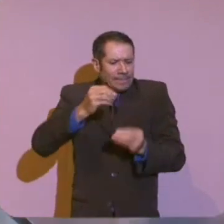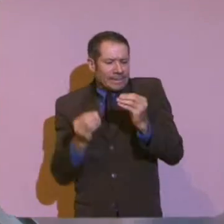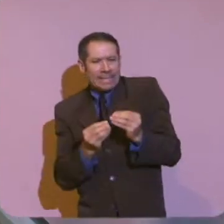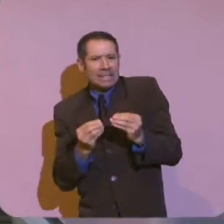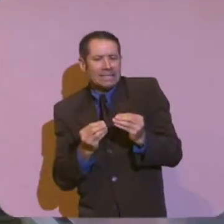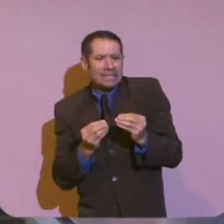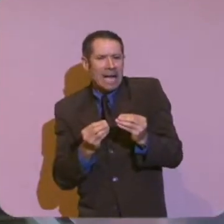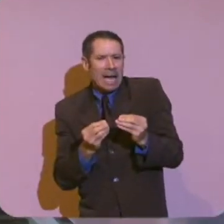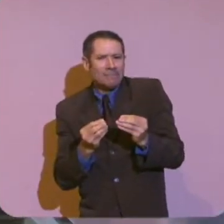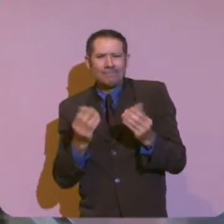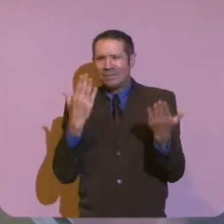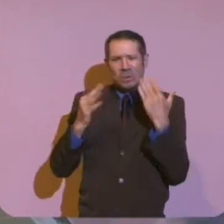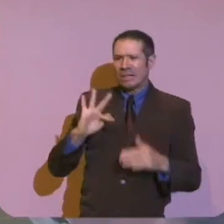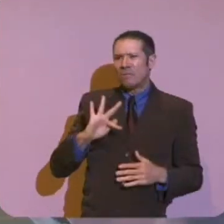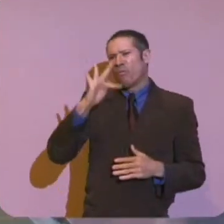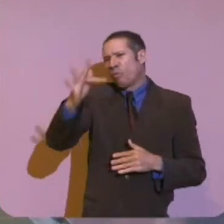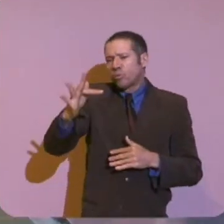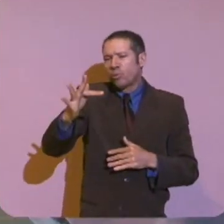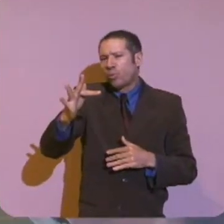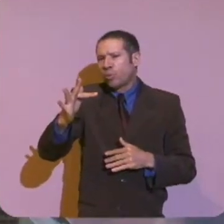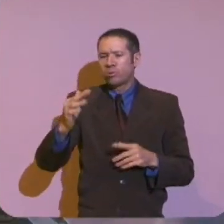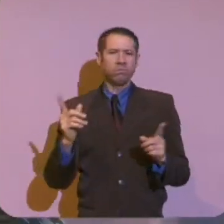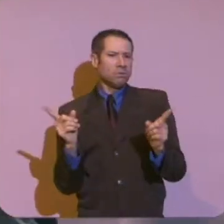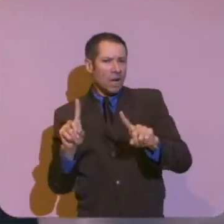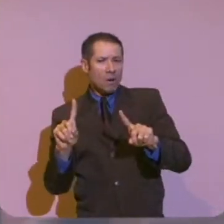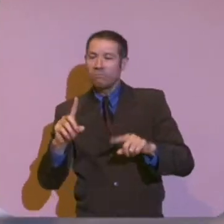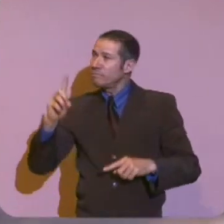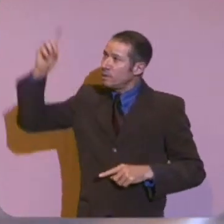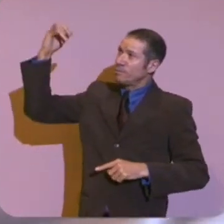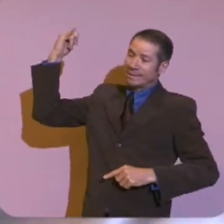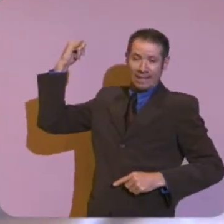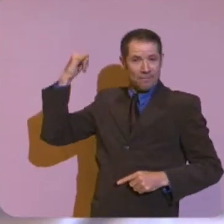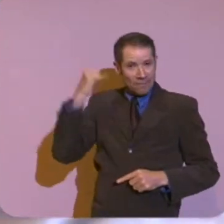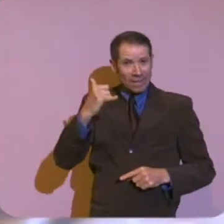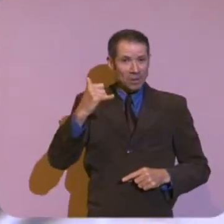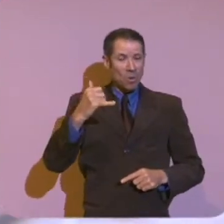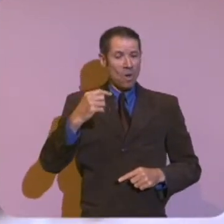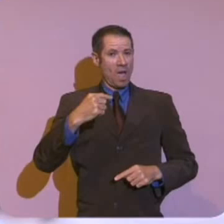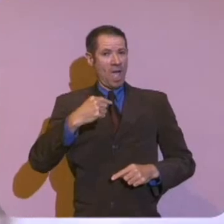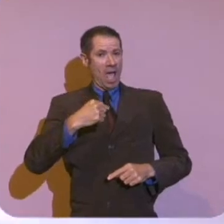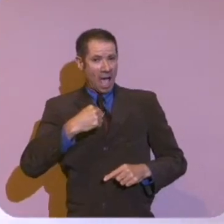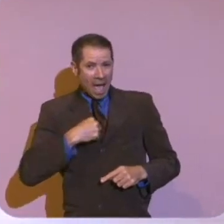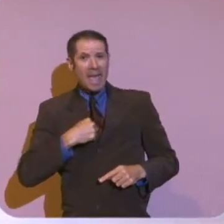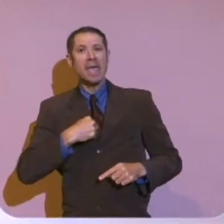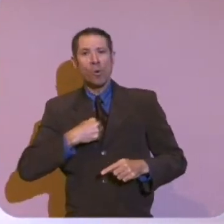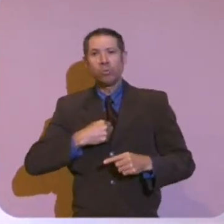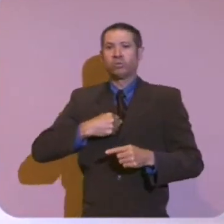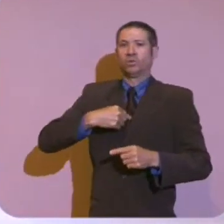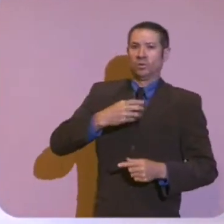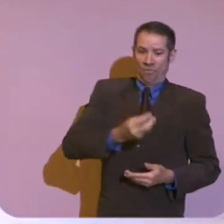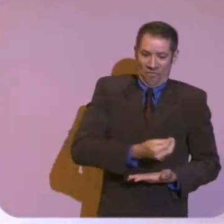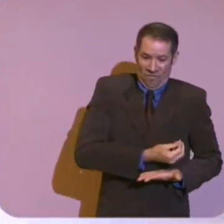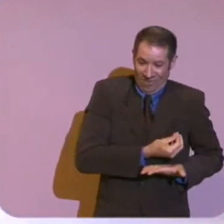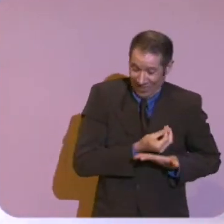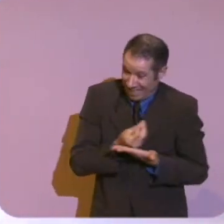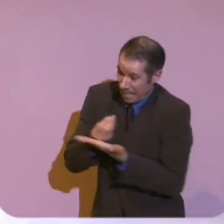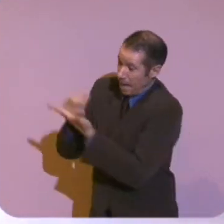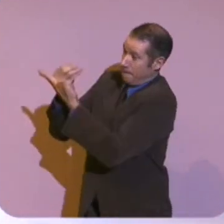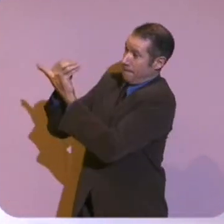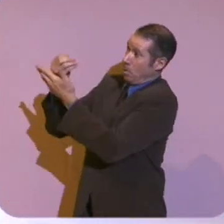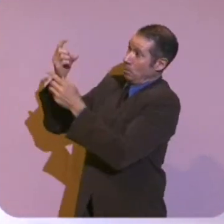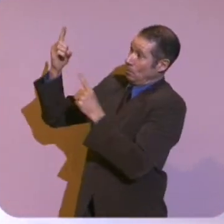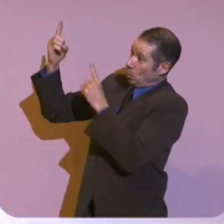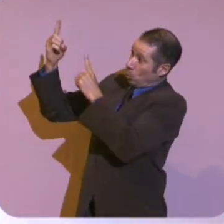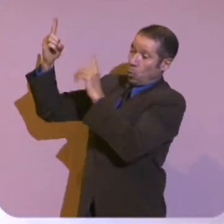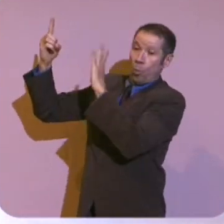nosso futuro. E o que Deus está falando é que, se eu sou maleável nas mãos do Todo-Poderoso, se eu